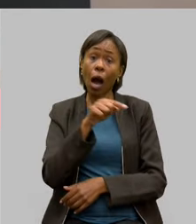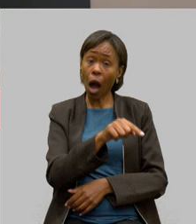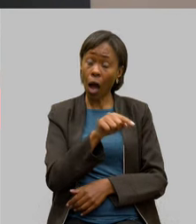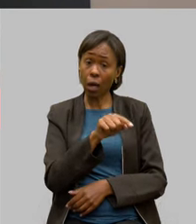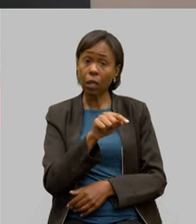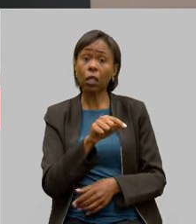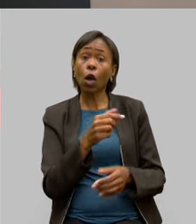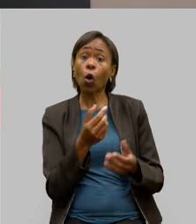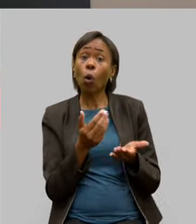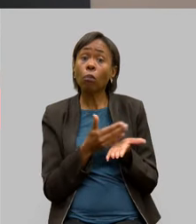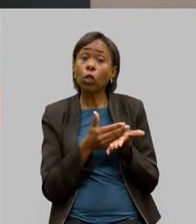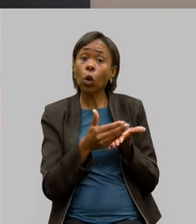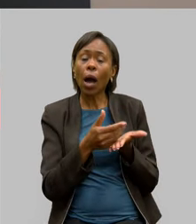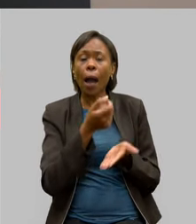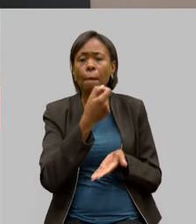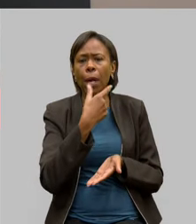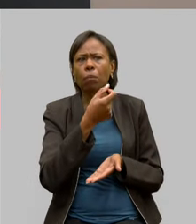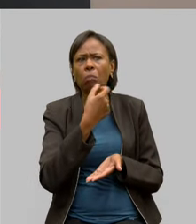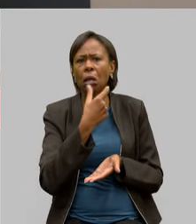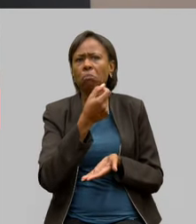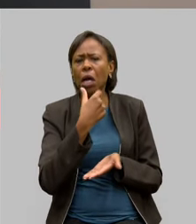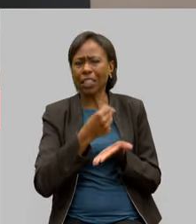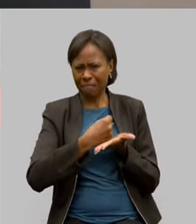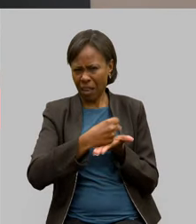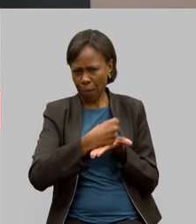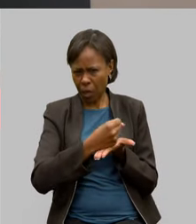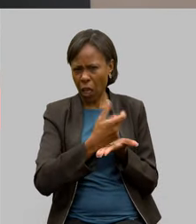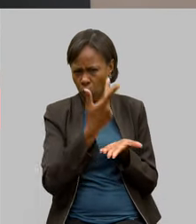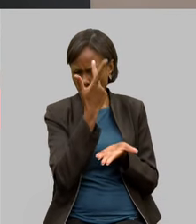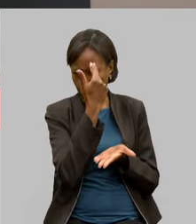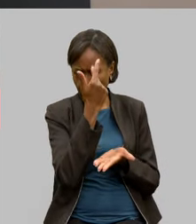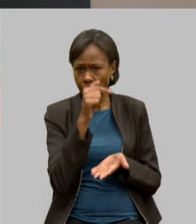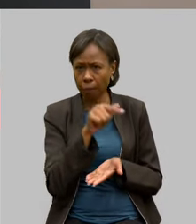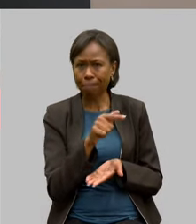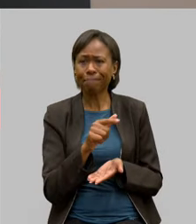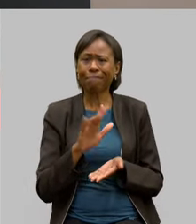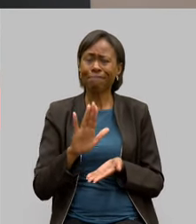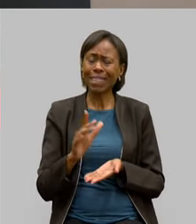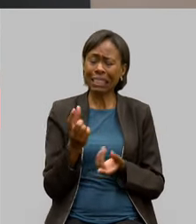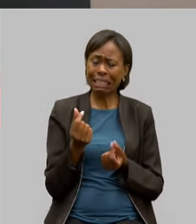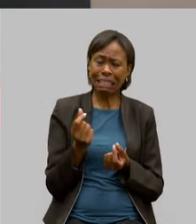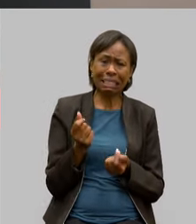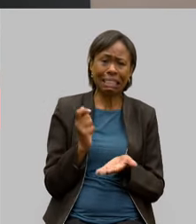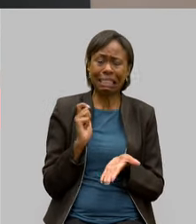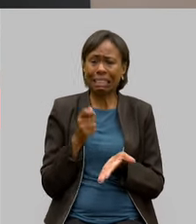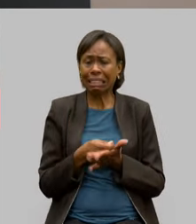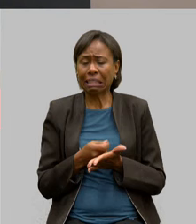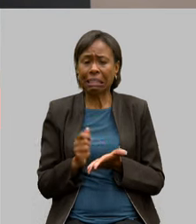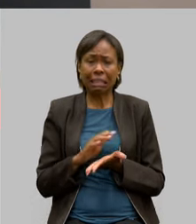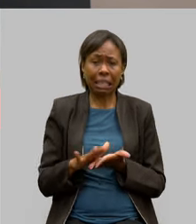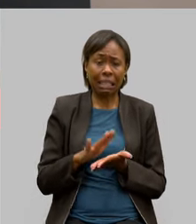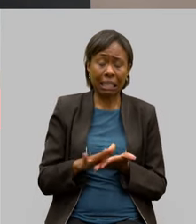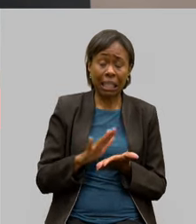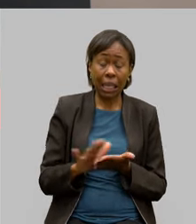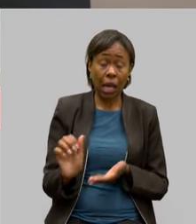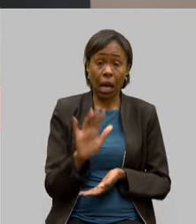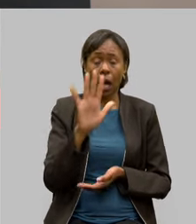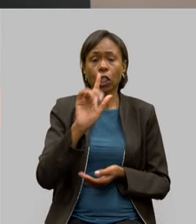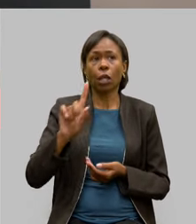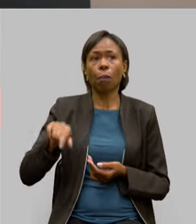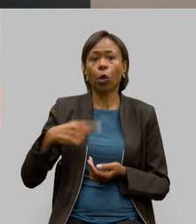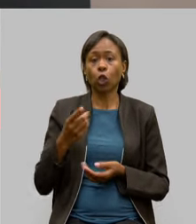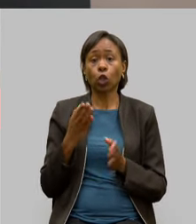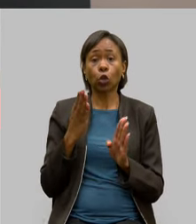pela farmácia então era um esforço enorme inclusive financeiro para conseguir comprar eh depois nós descobrimos a PEP o movimento